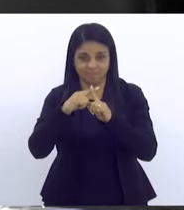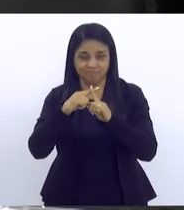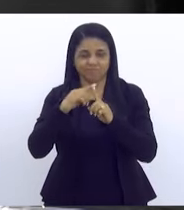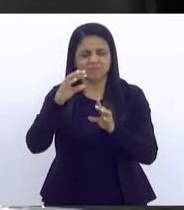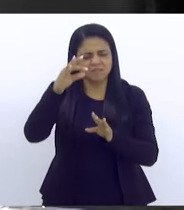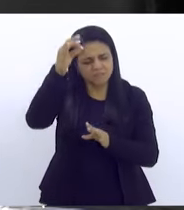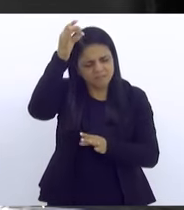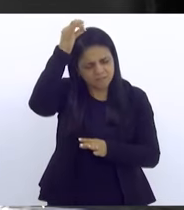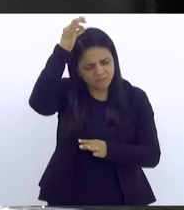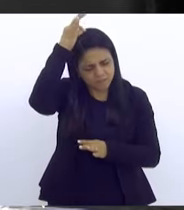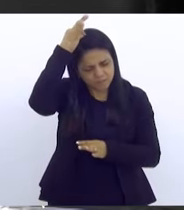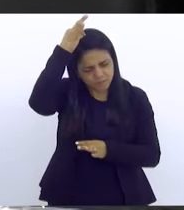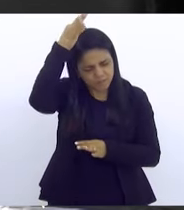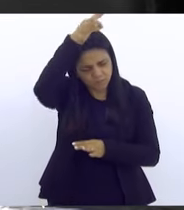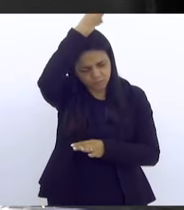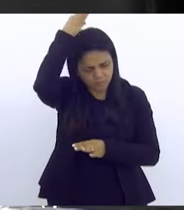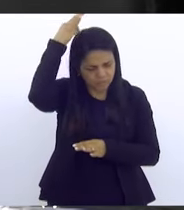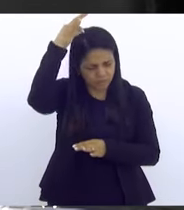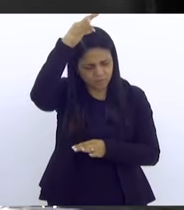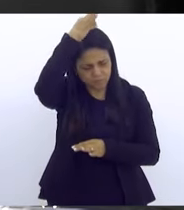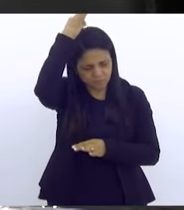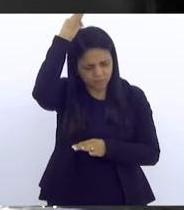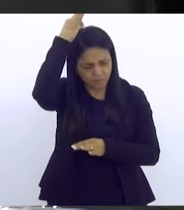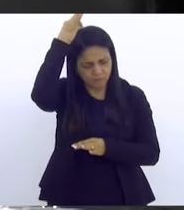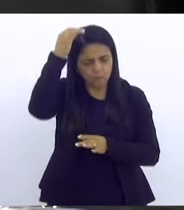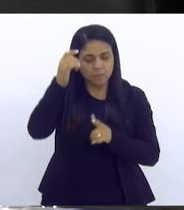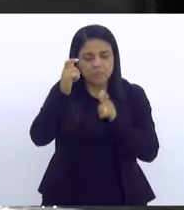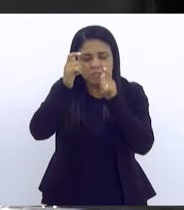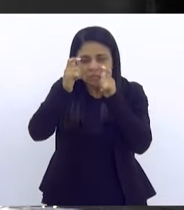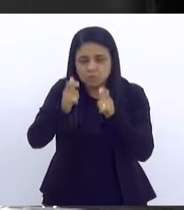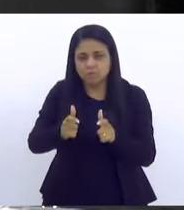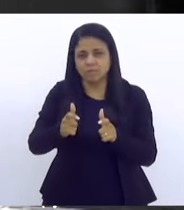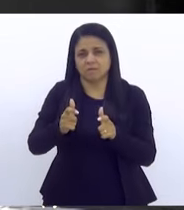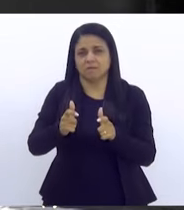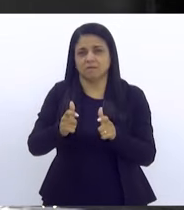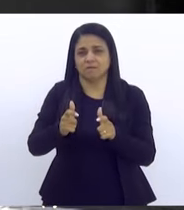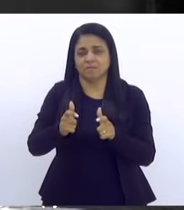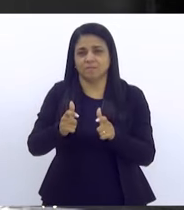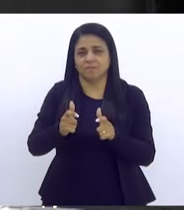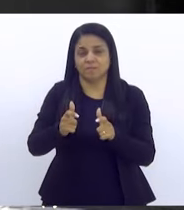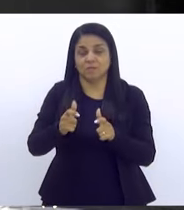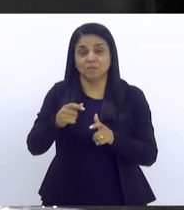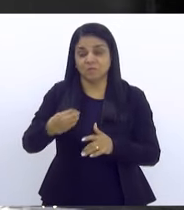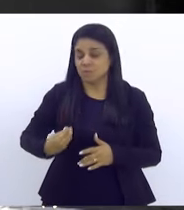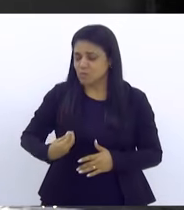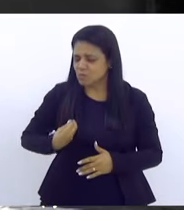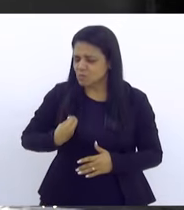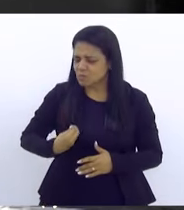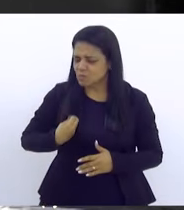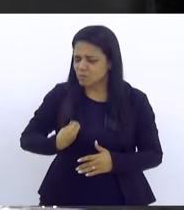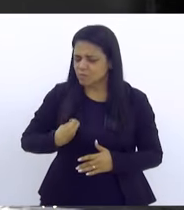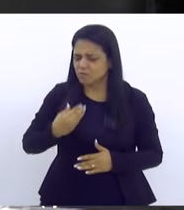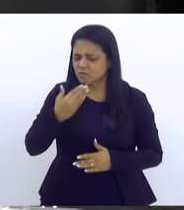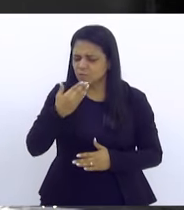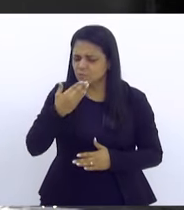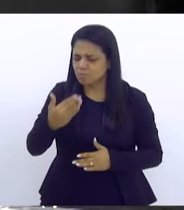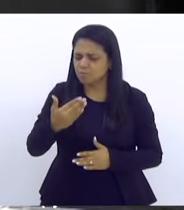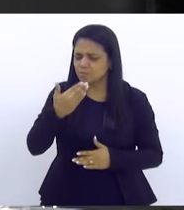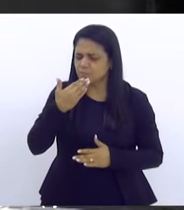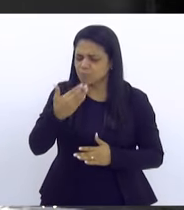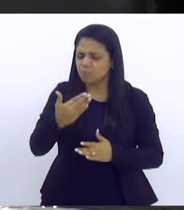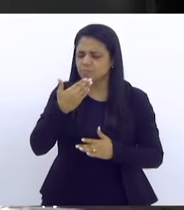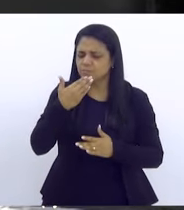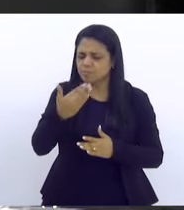Santo, que mesmo neste lugar, onde a tua presença já foi invocada tantas